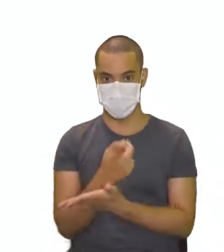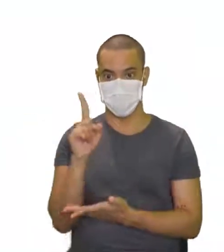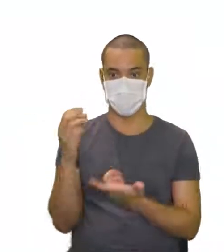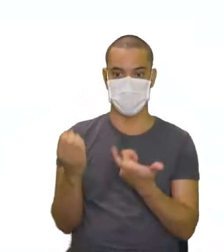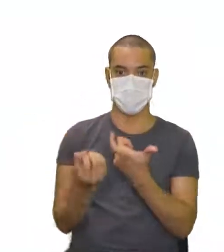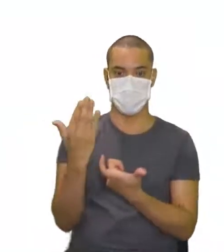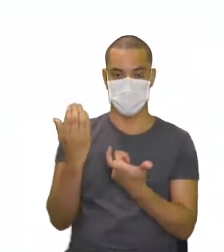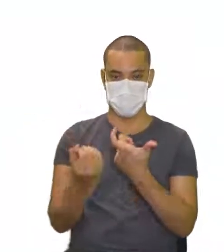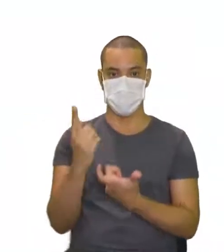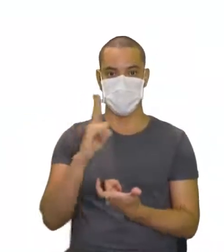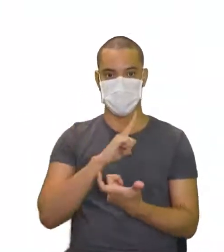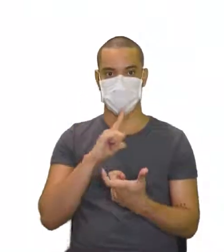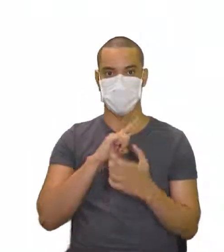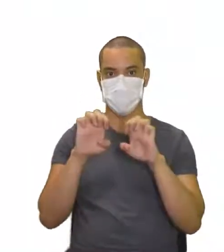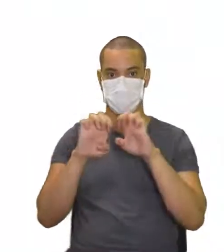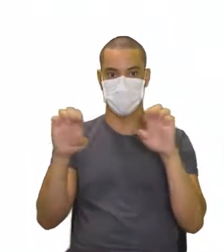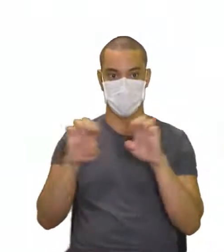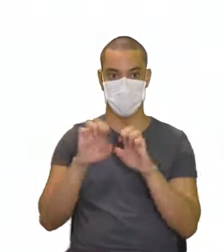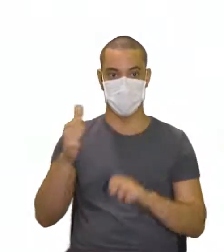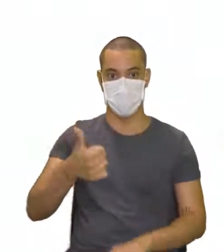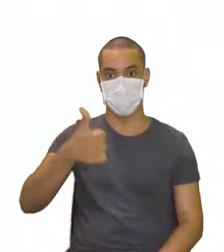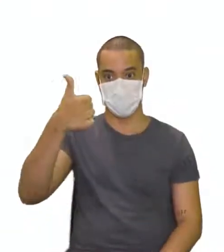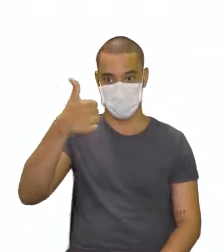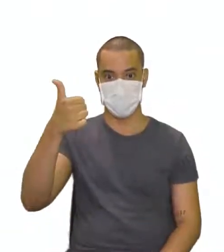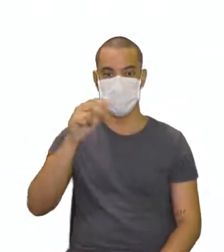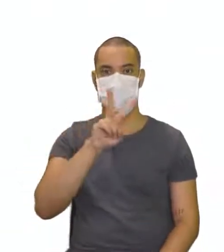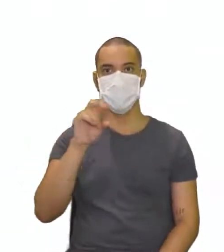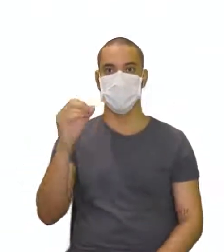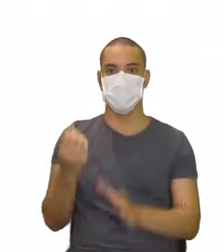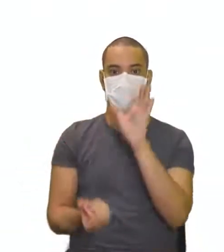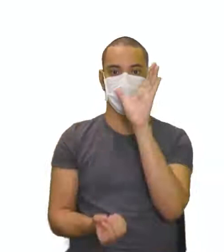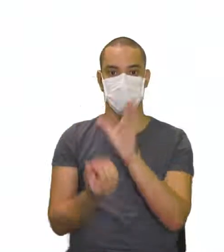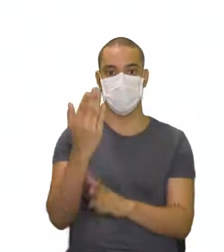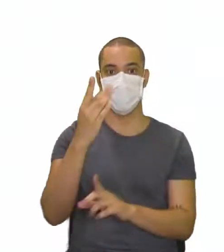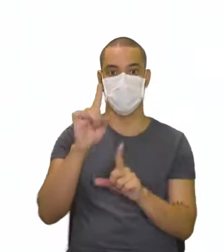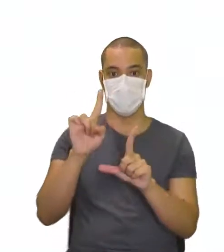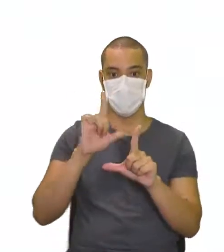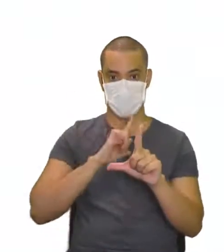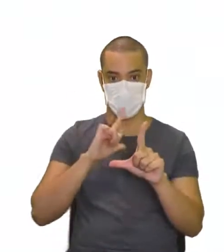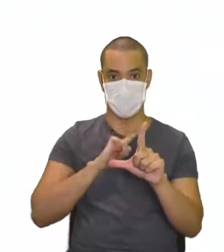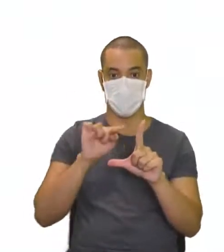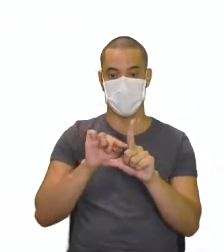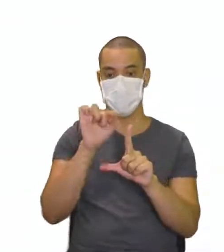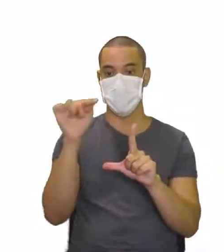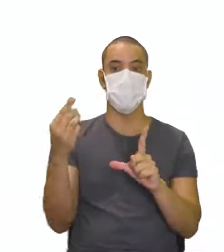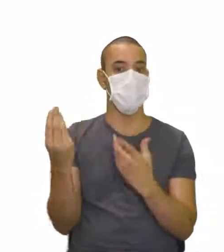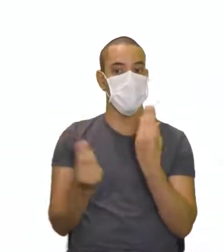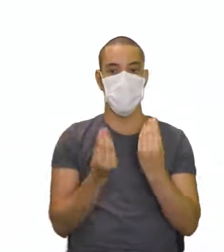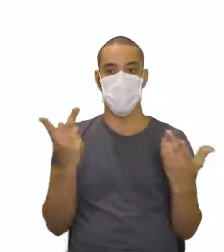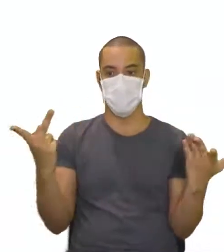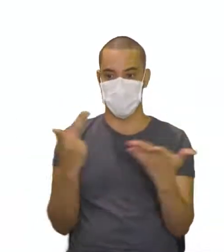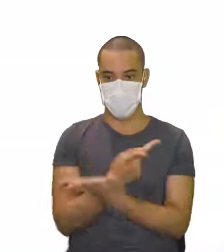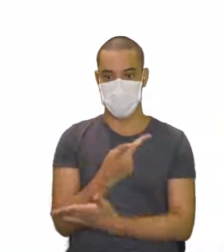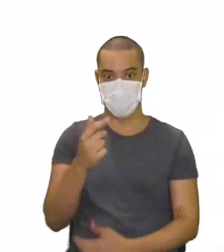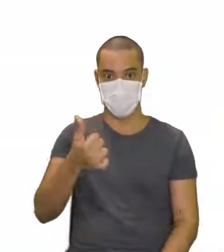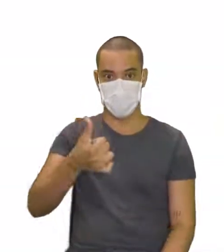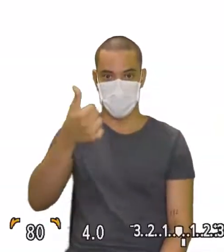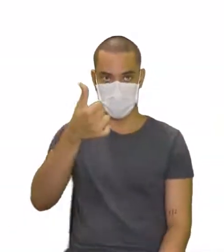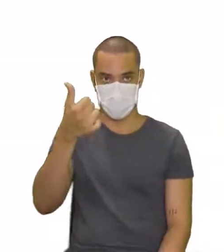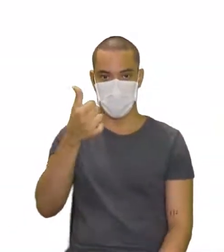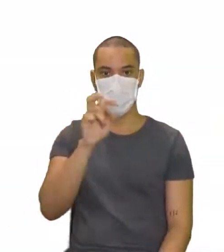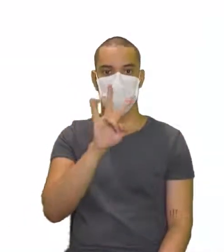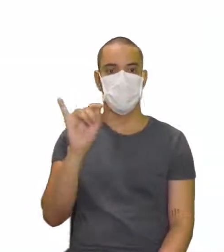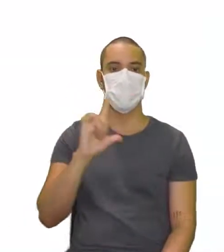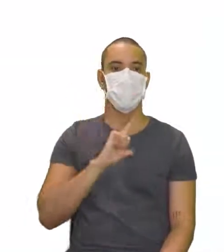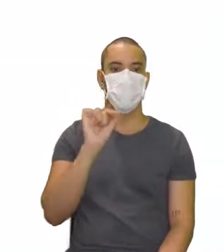formulazinha, por ser uma função de primeiro grau, ela vai gerar uma curva. Nesse caso, como é uma função de primeiro grau, pessoal, essa